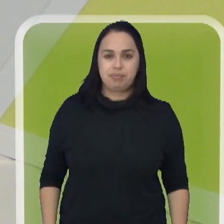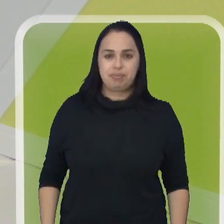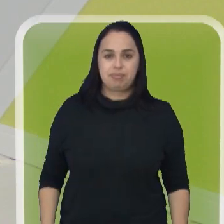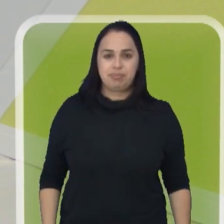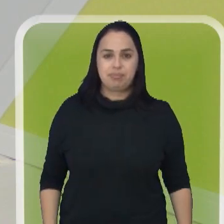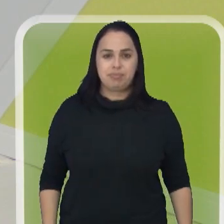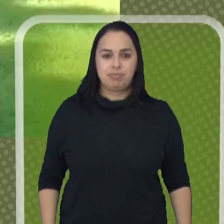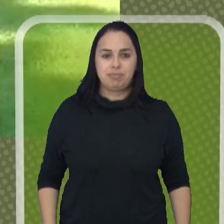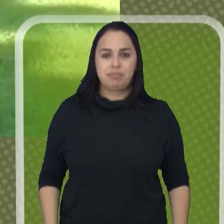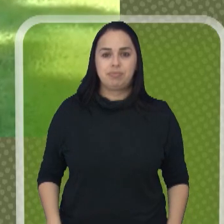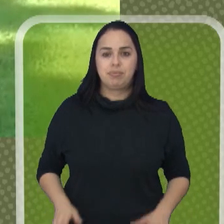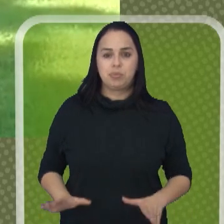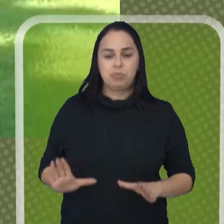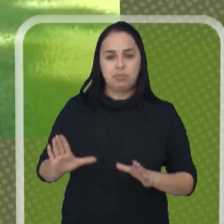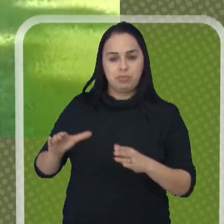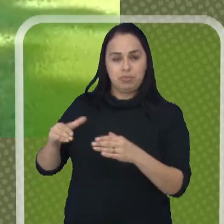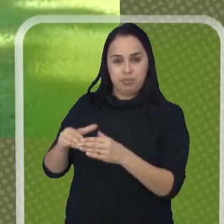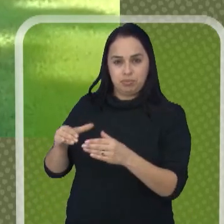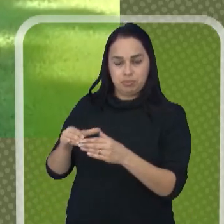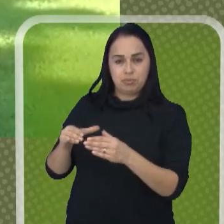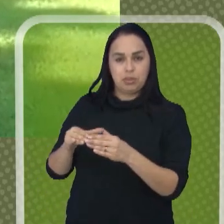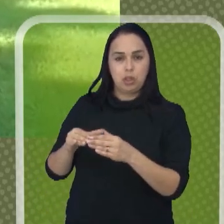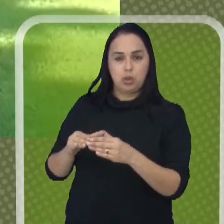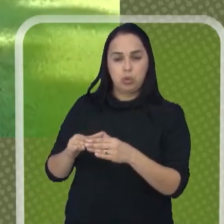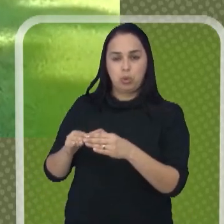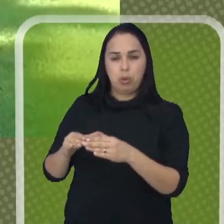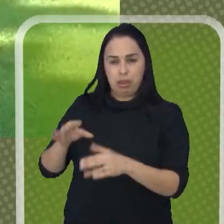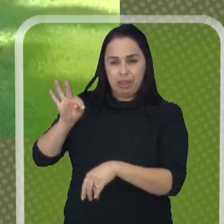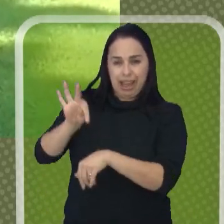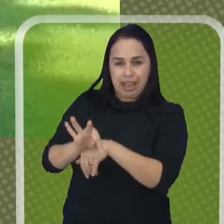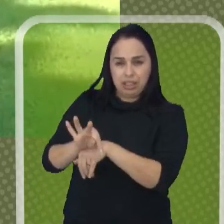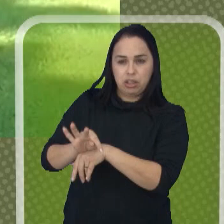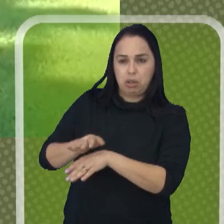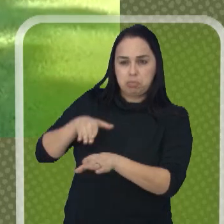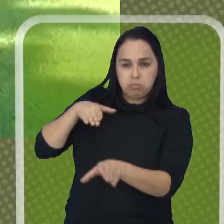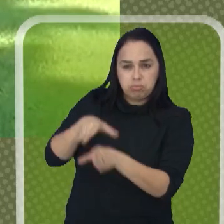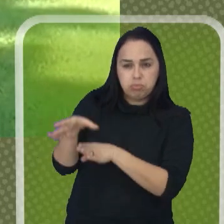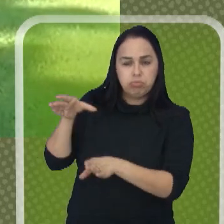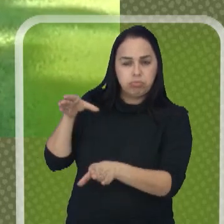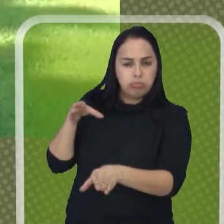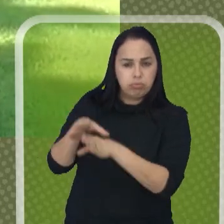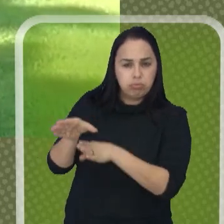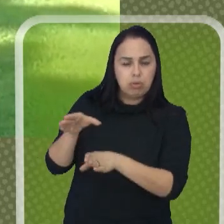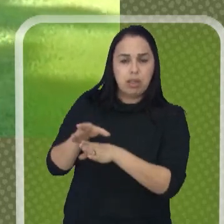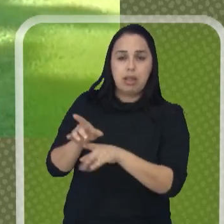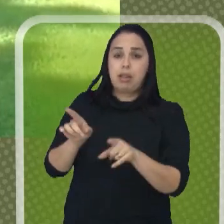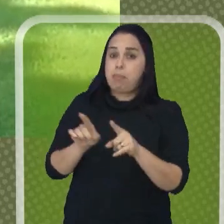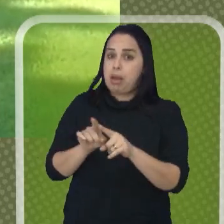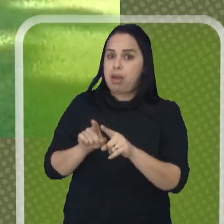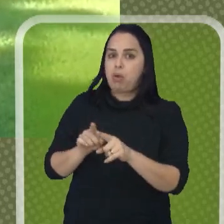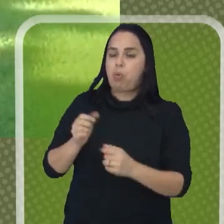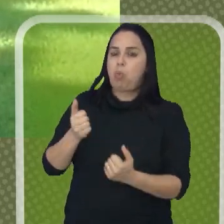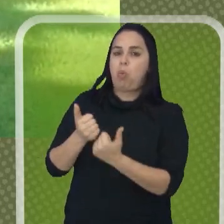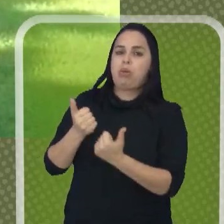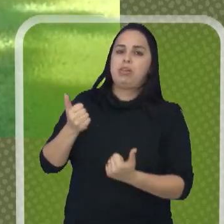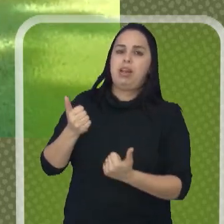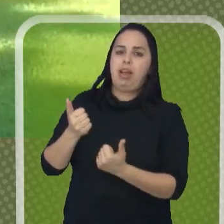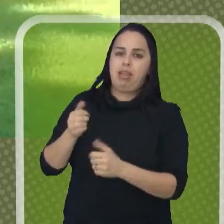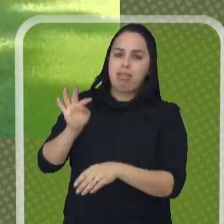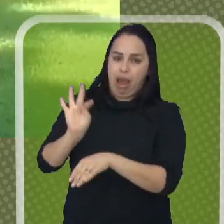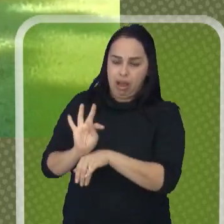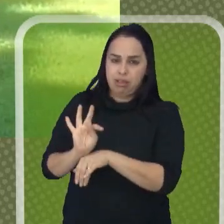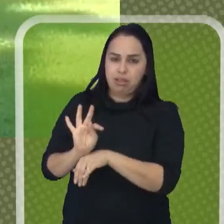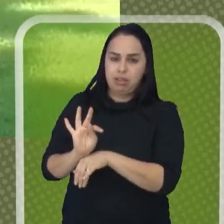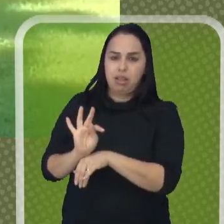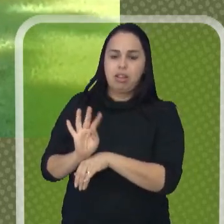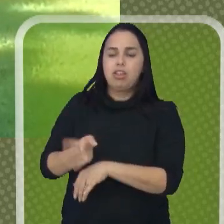conversado bastante com a comissão técnica, né? Principalmente com o auxiliar técnico hoje, o Paulinho, uma pessoa que a gente